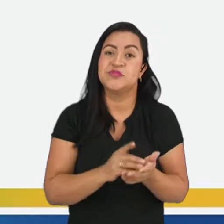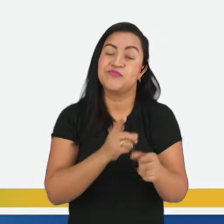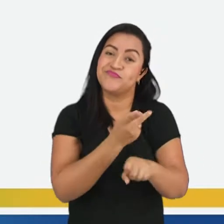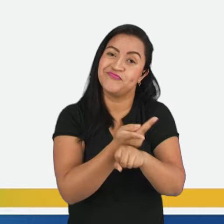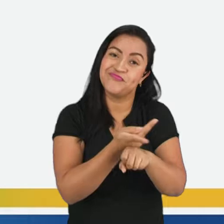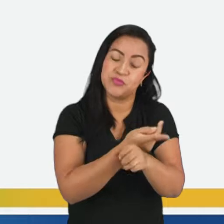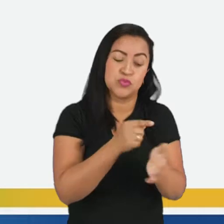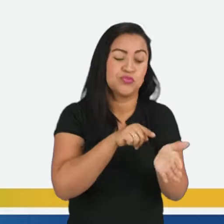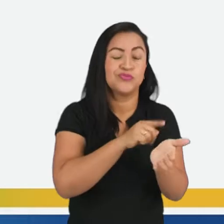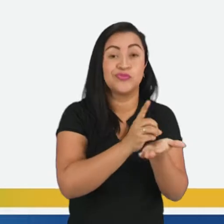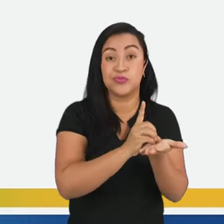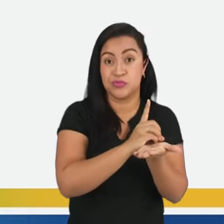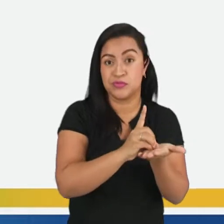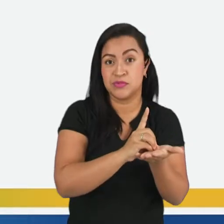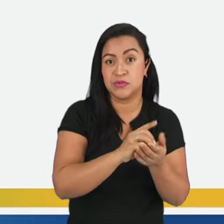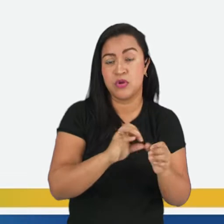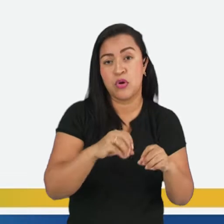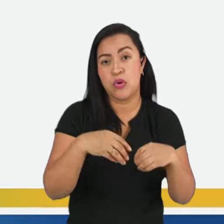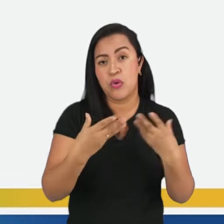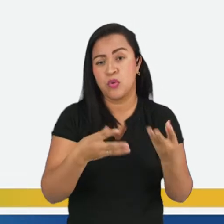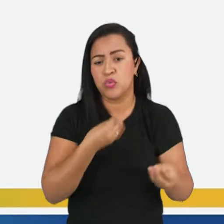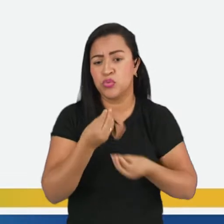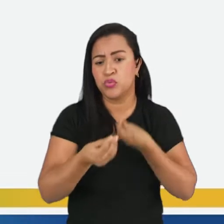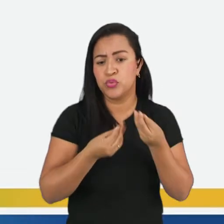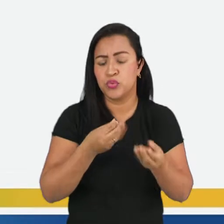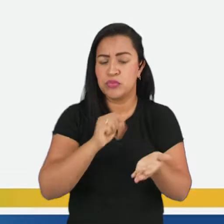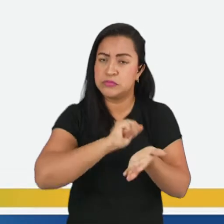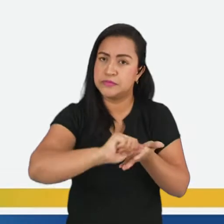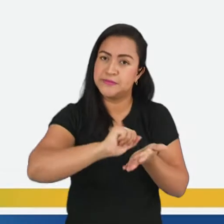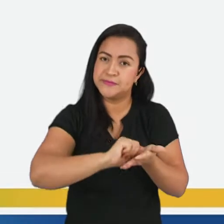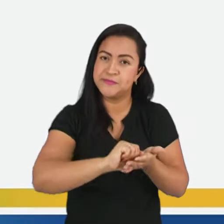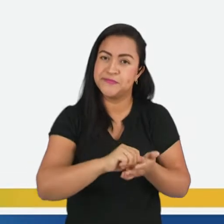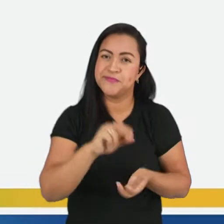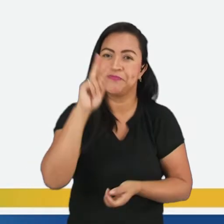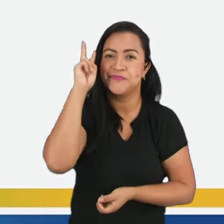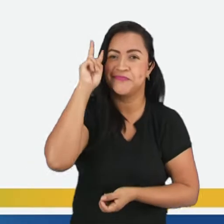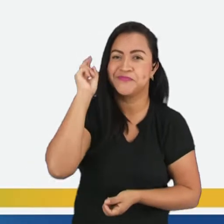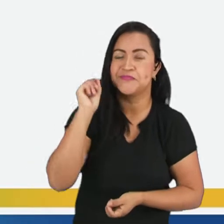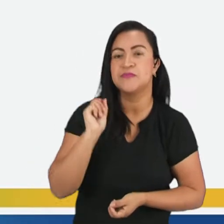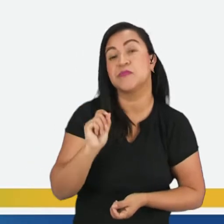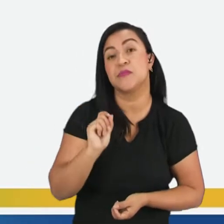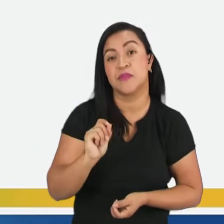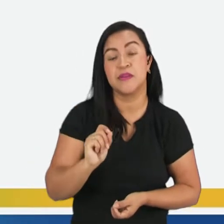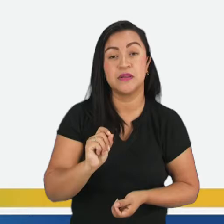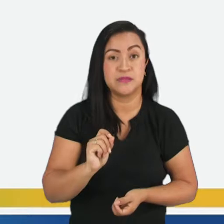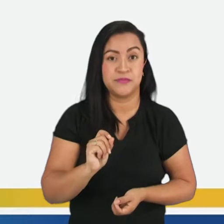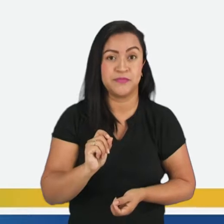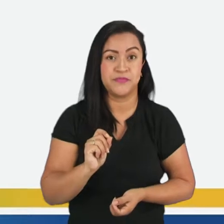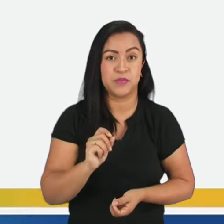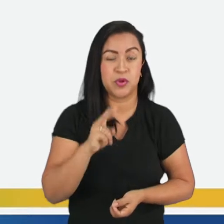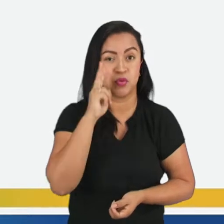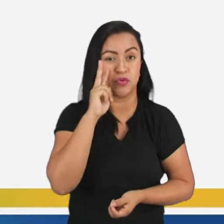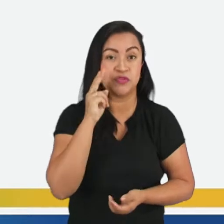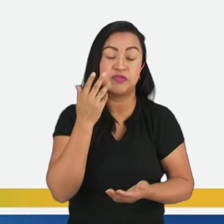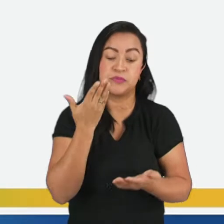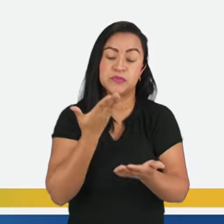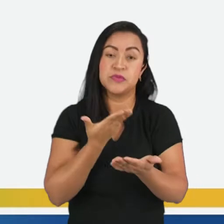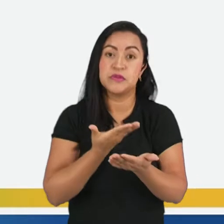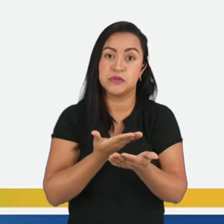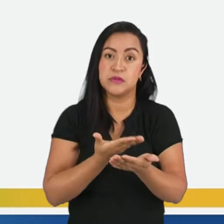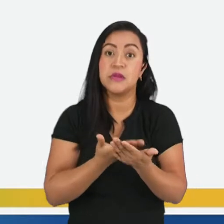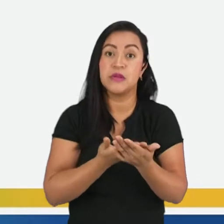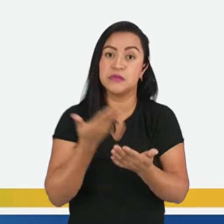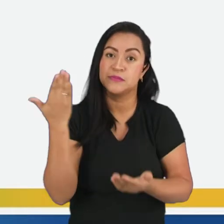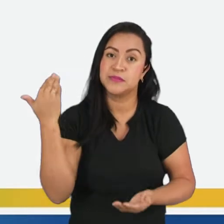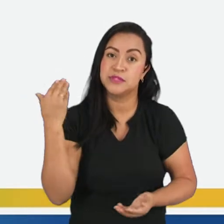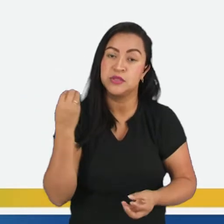como escrevê-las ou pronunciá-las, tá? Lembrando, nós vimos na aula passada como ele é organizado,